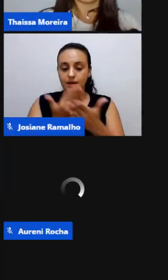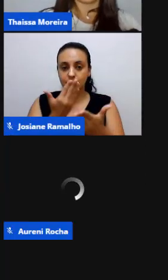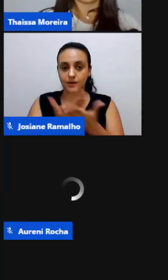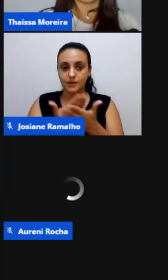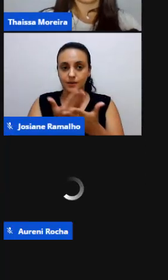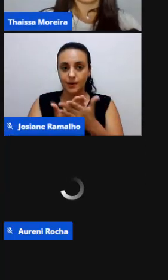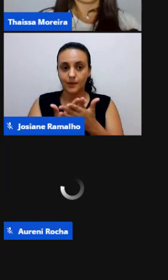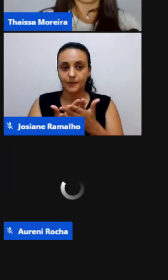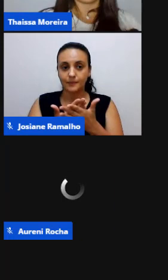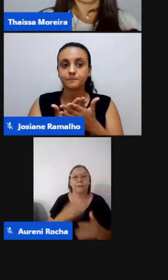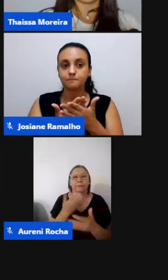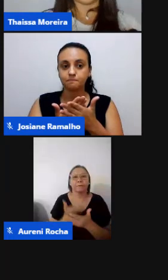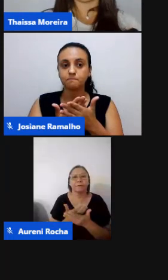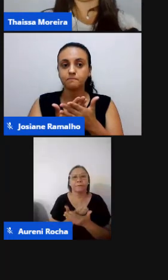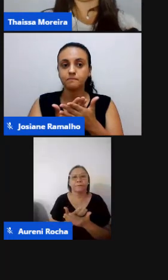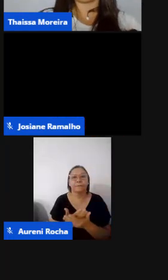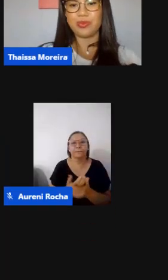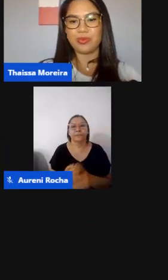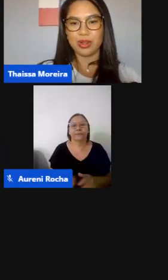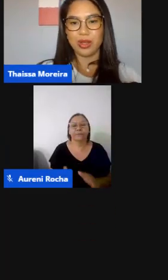cara da sua turma.